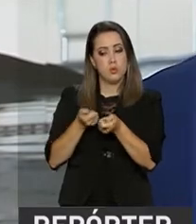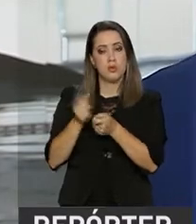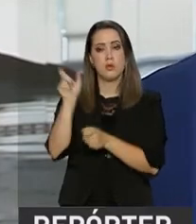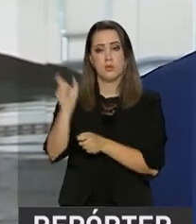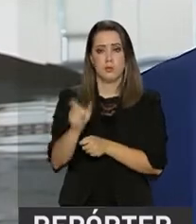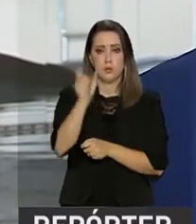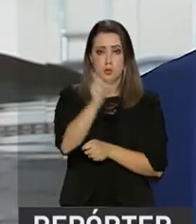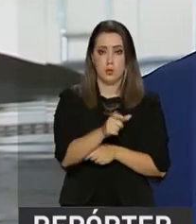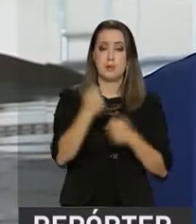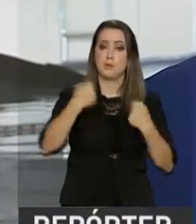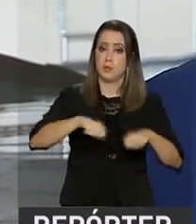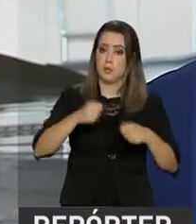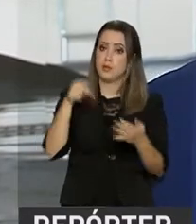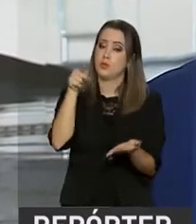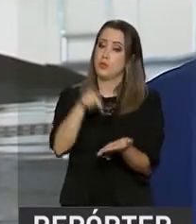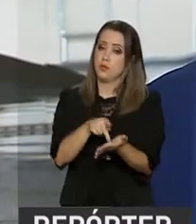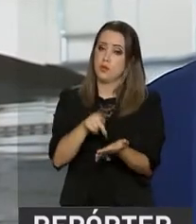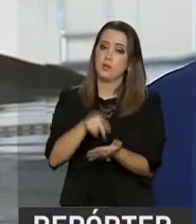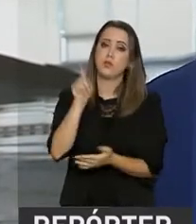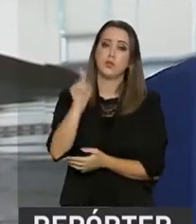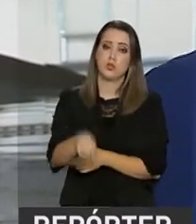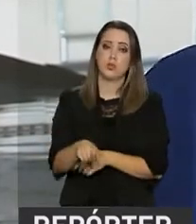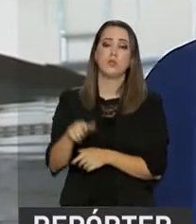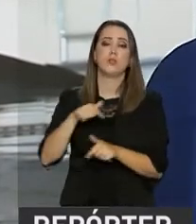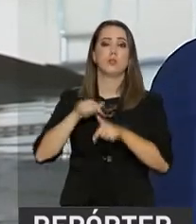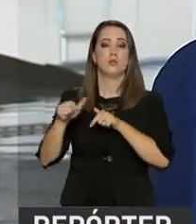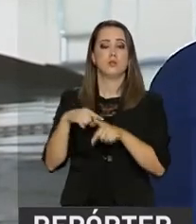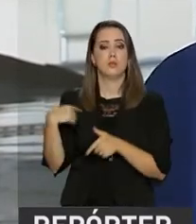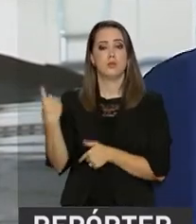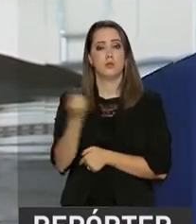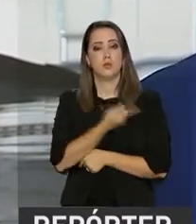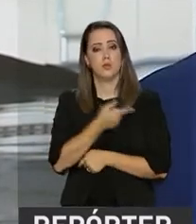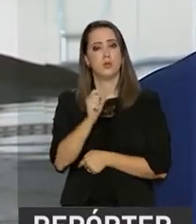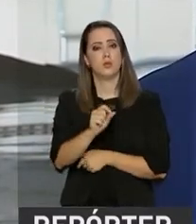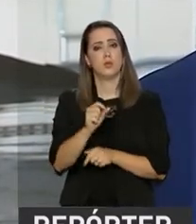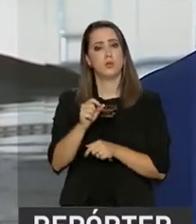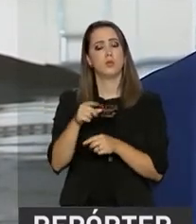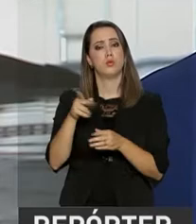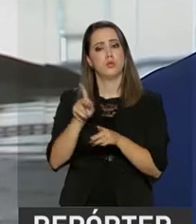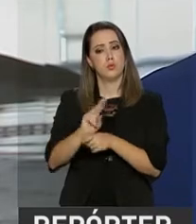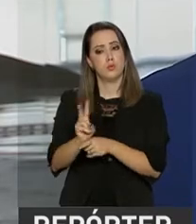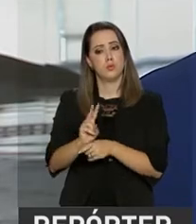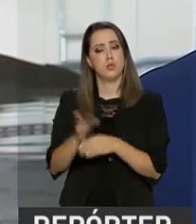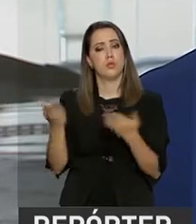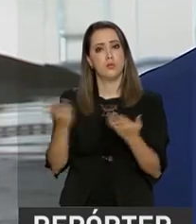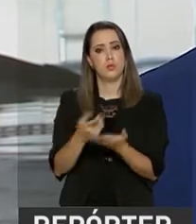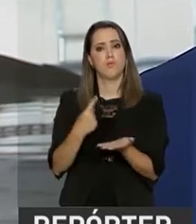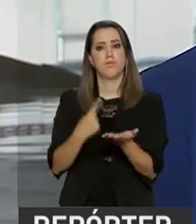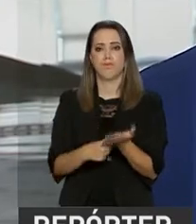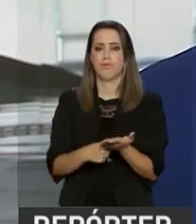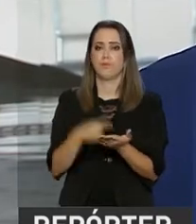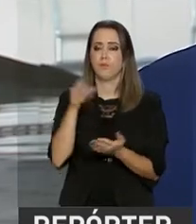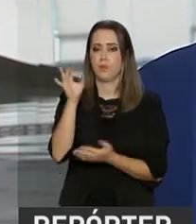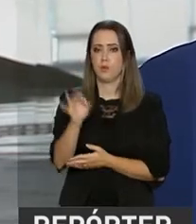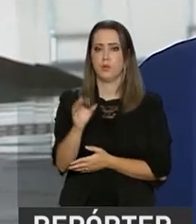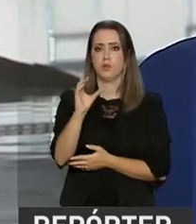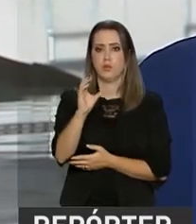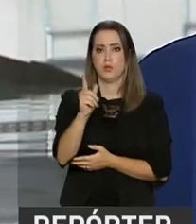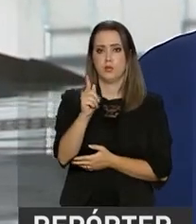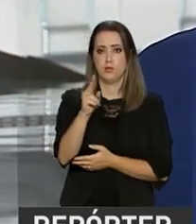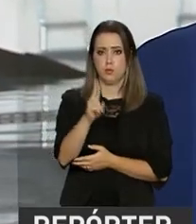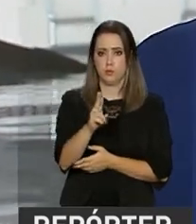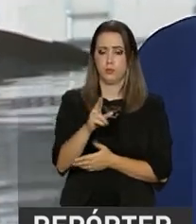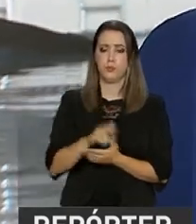realmente necessitam. Essa é a função do pente fino, agora confirmado pela auditoria da CGU. Agora, é